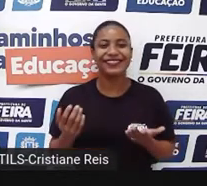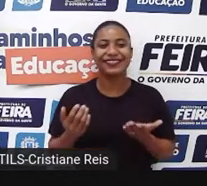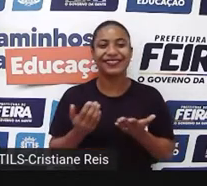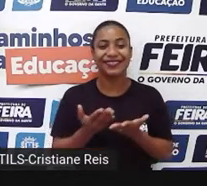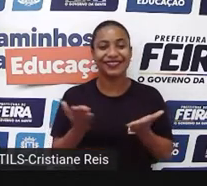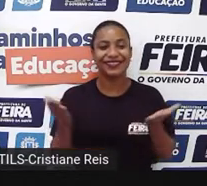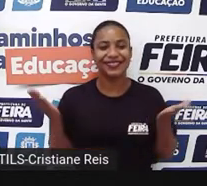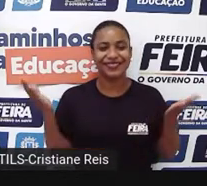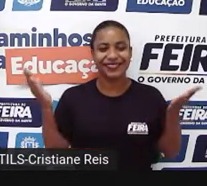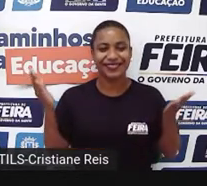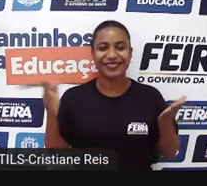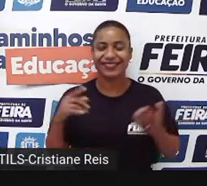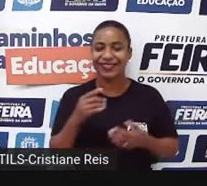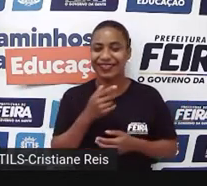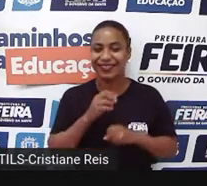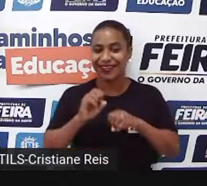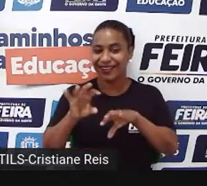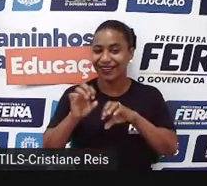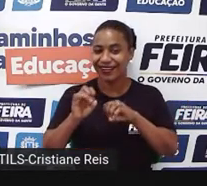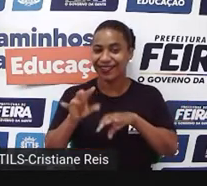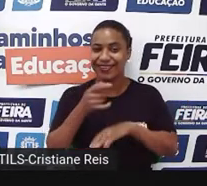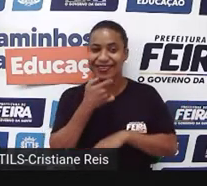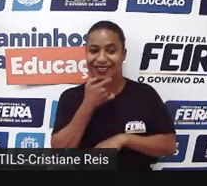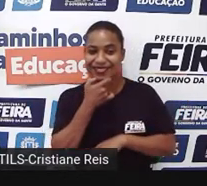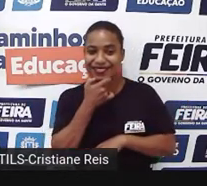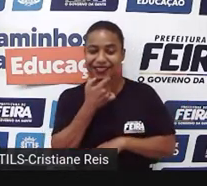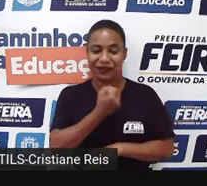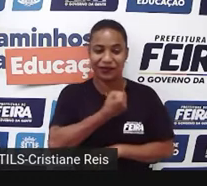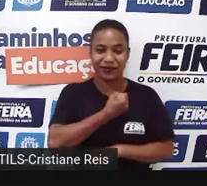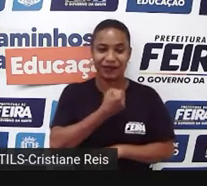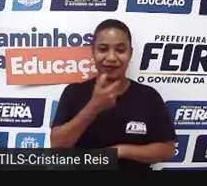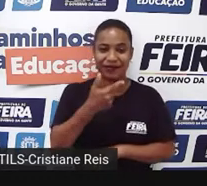bem-vindos à nossa aula de inglês número 24.